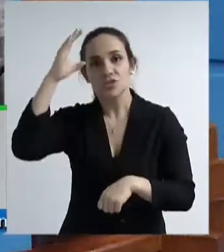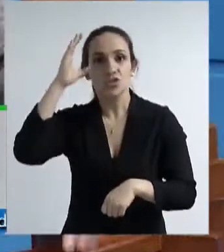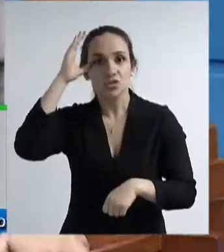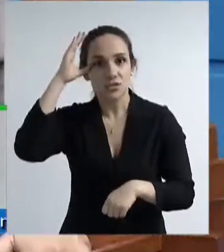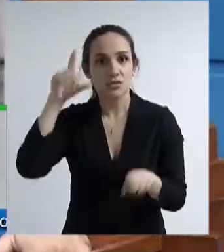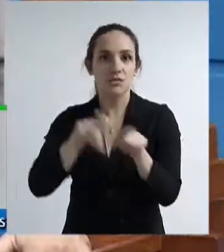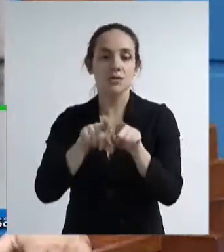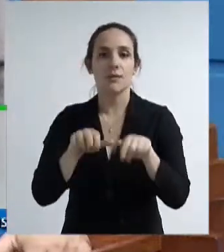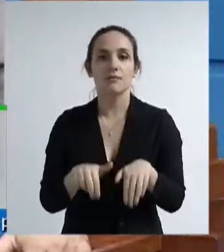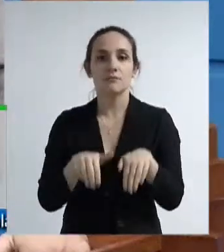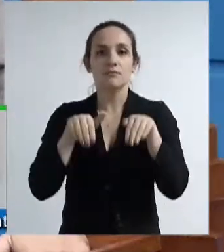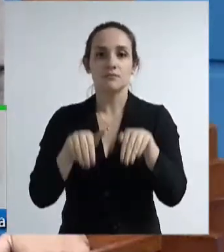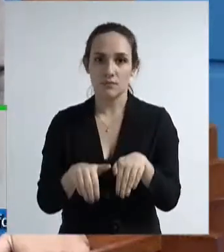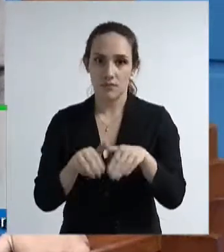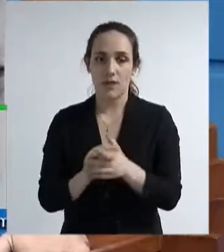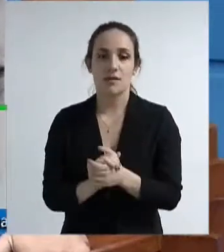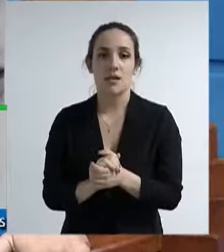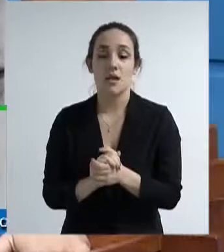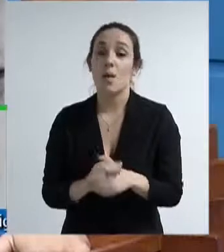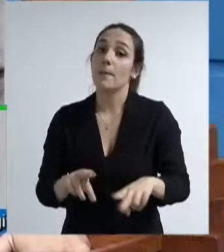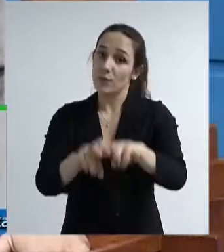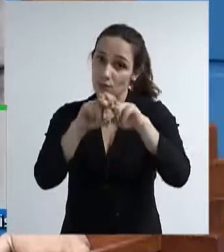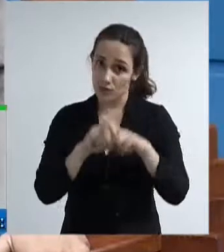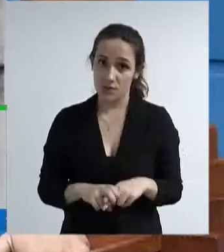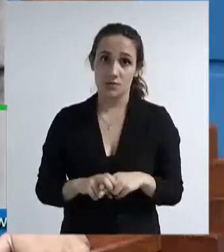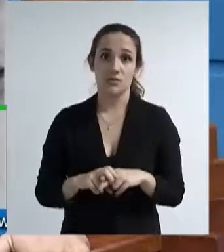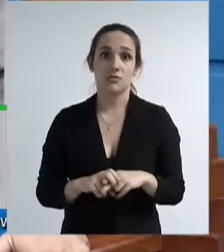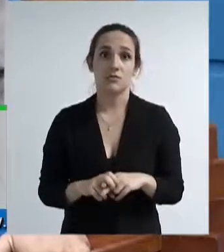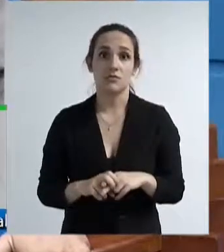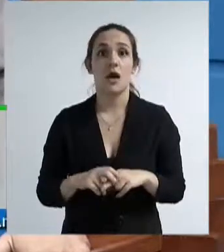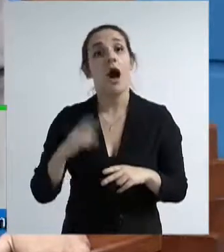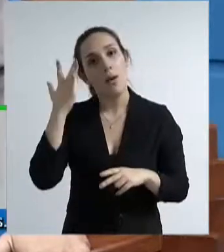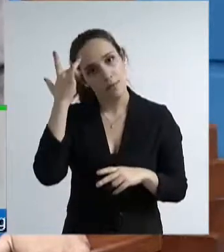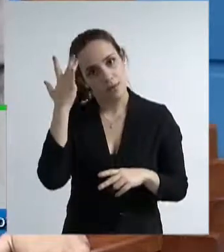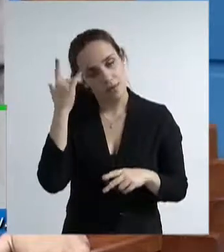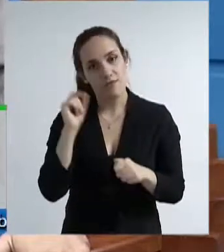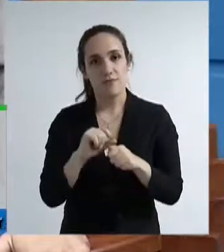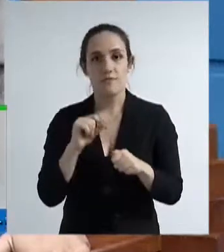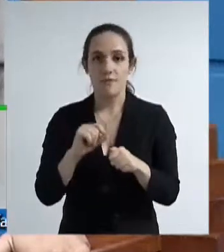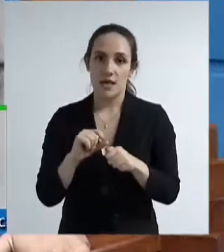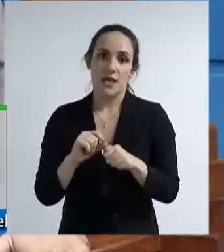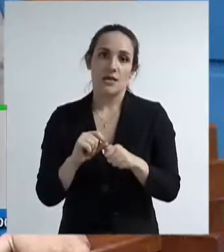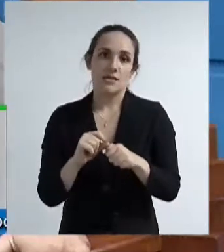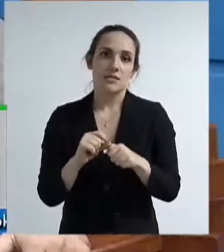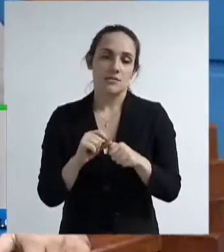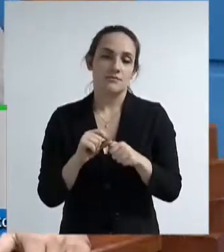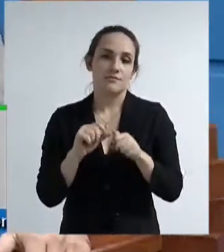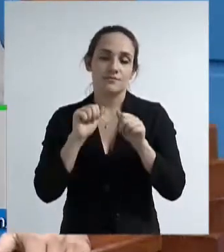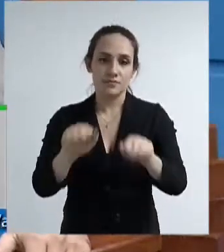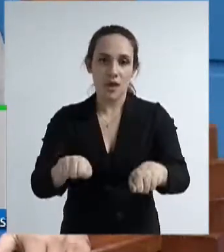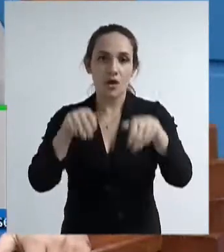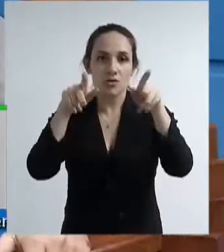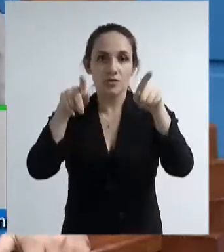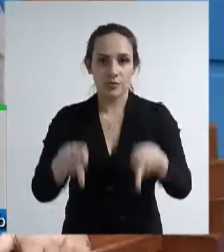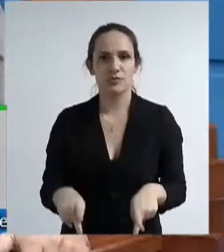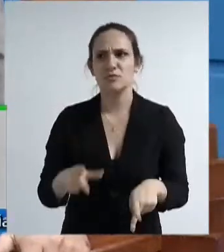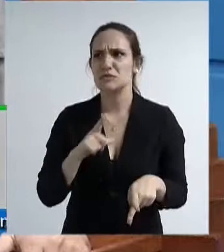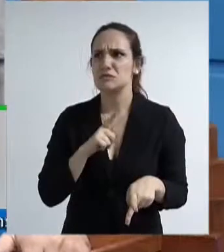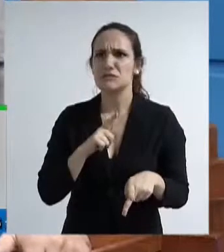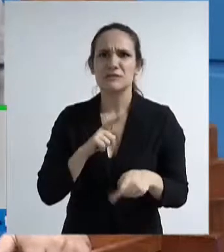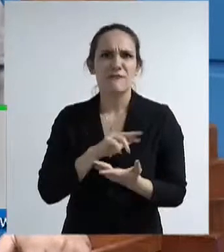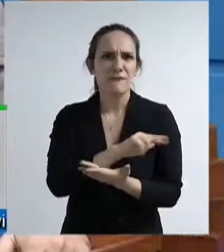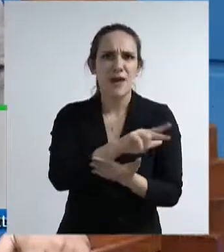desse assunto, amanhã estaremos realizando este evento, que contará com a presença de muitas pessoas de todo o